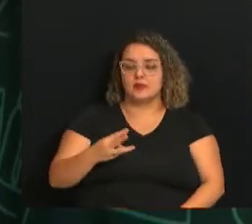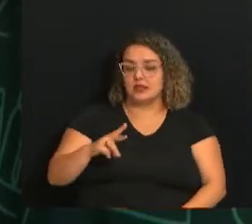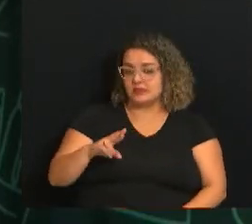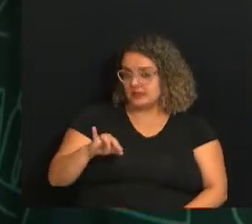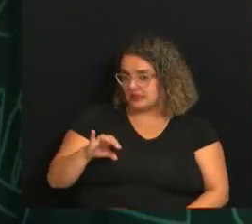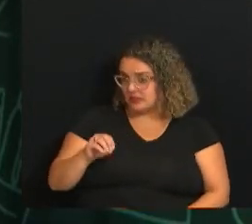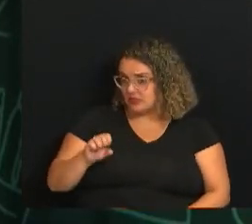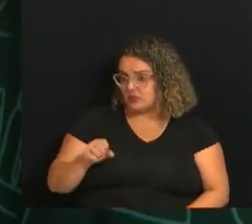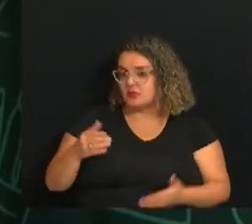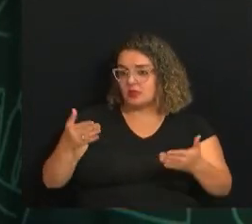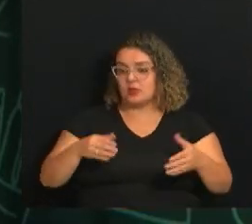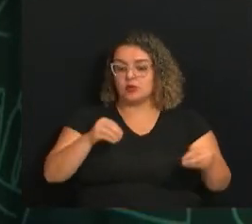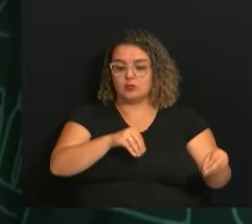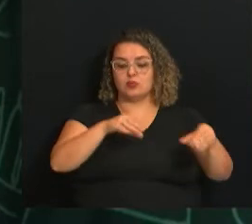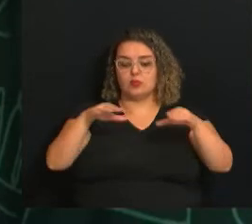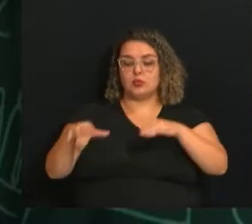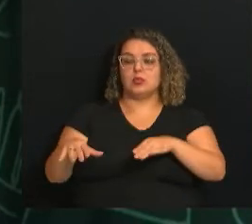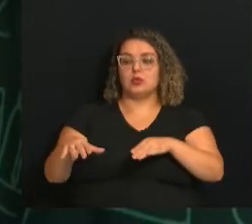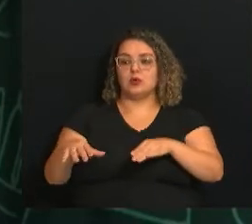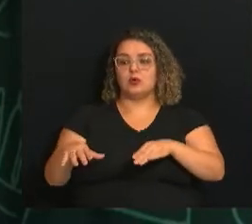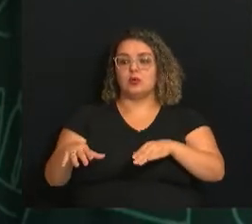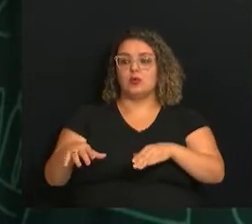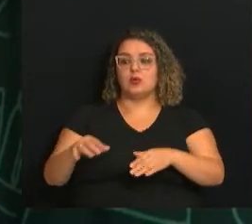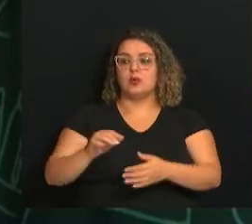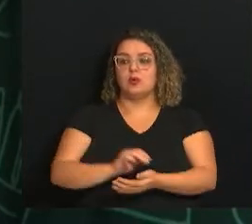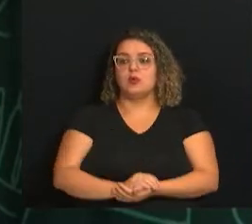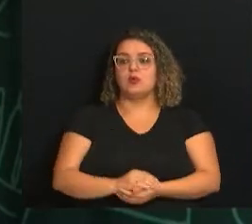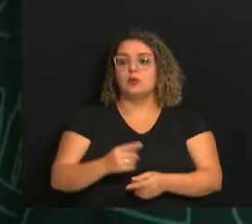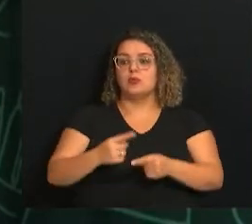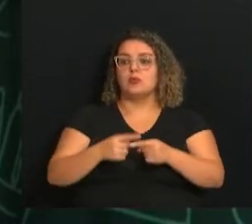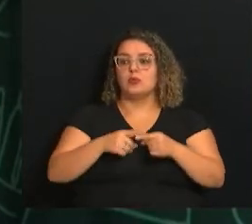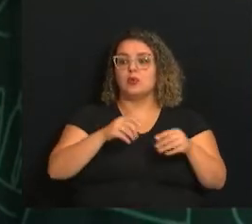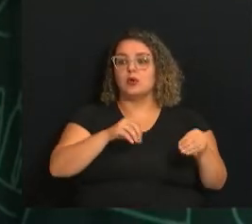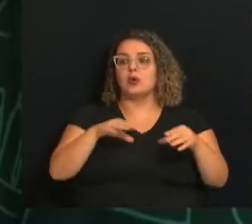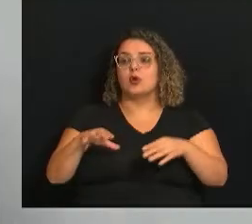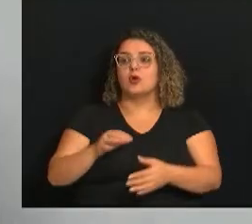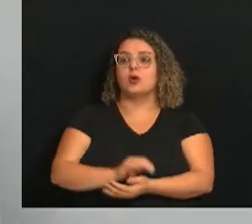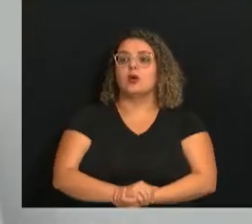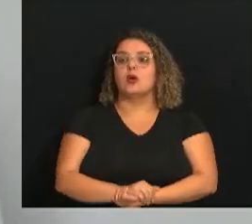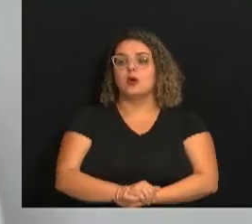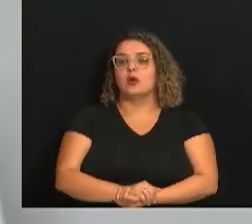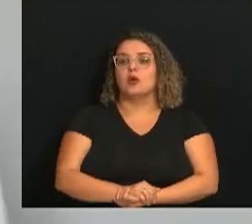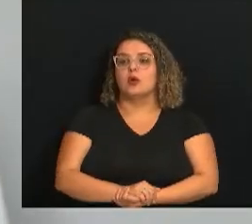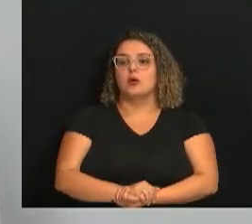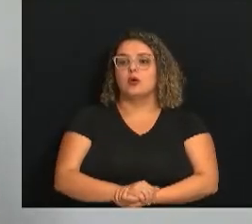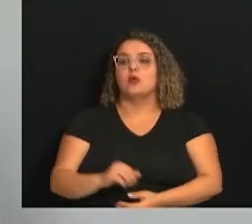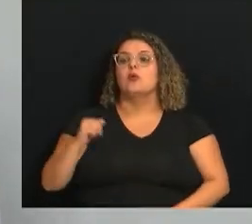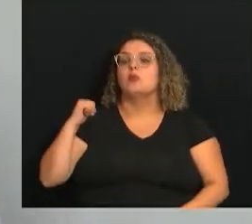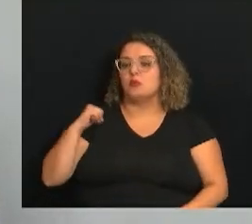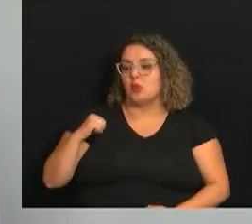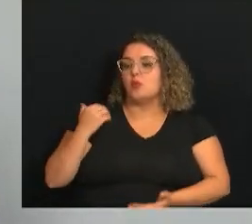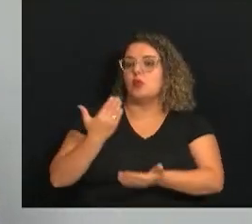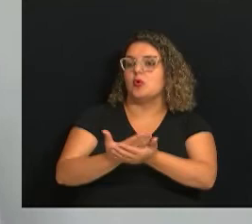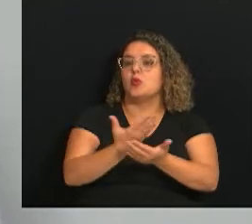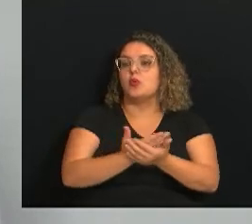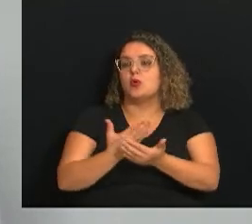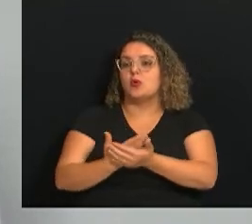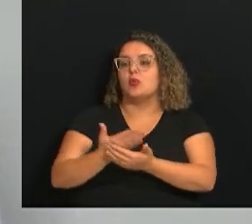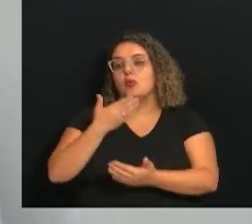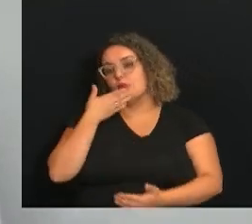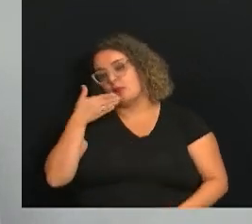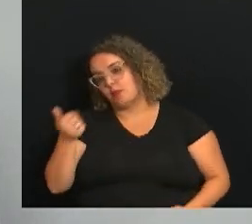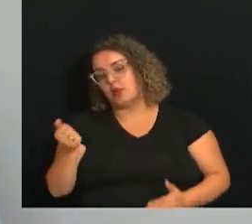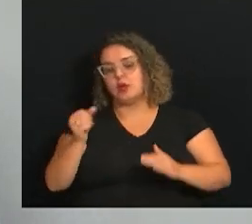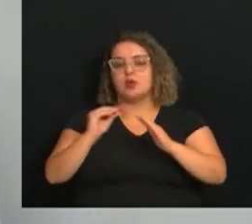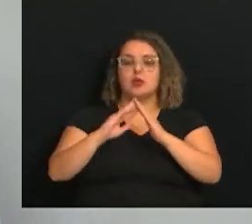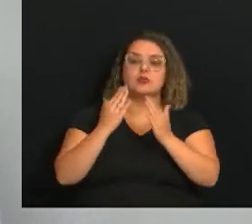Fortaleza. E foram para Fortaleza por quê? Porque ele ganhou uma bolsa de estudo, né, no melhor colégio do